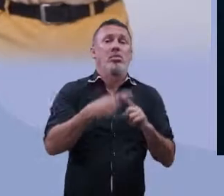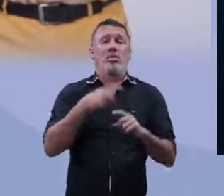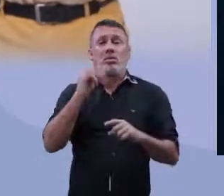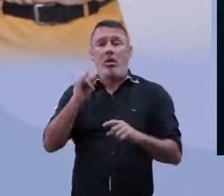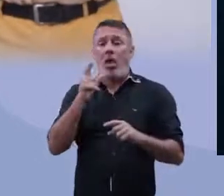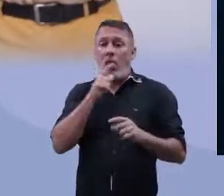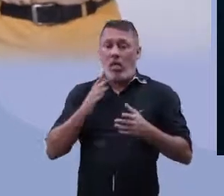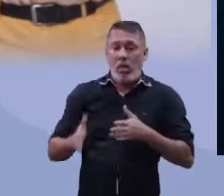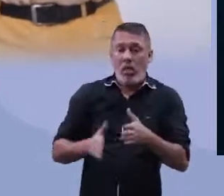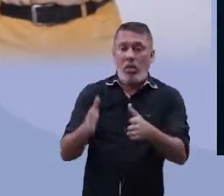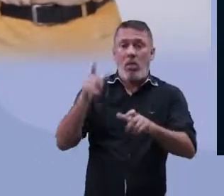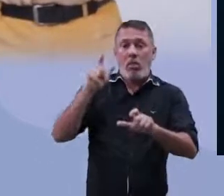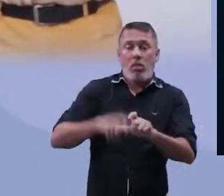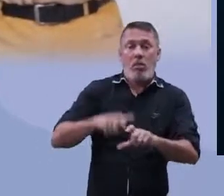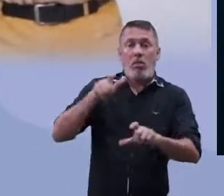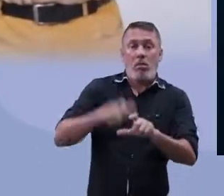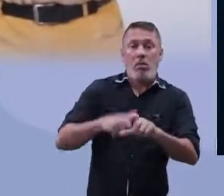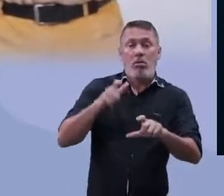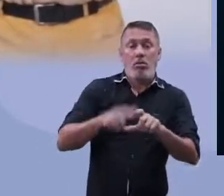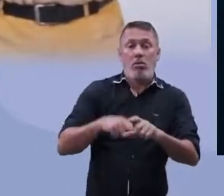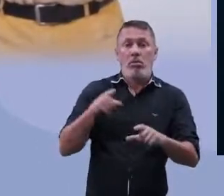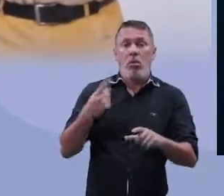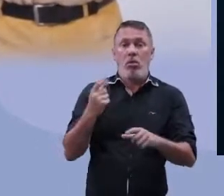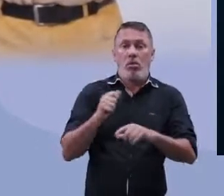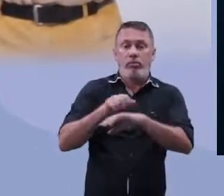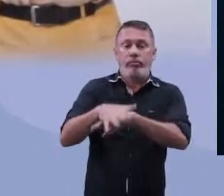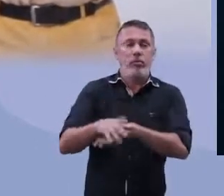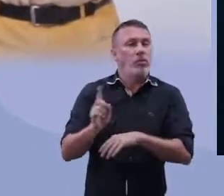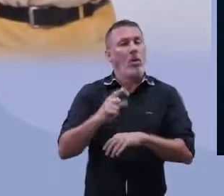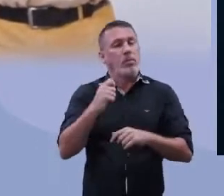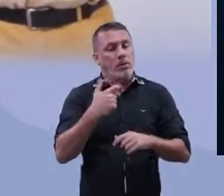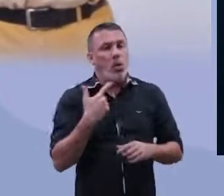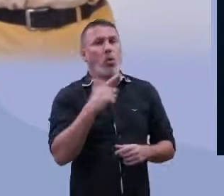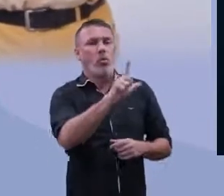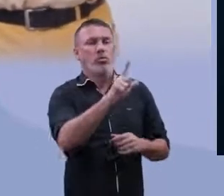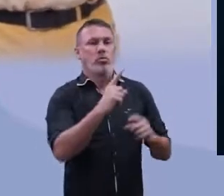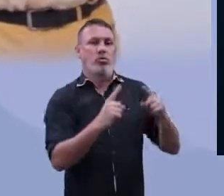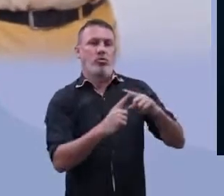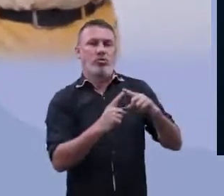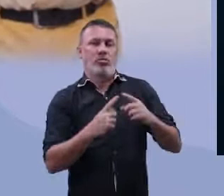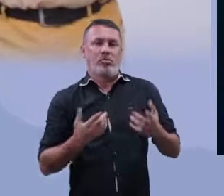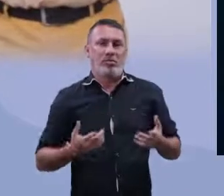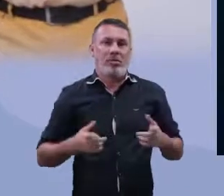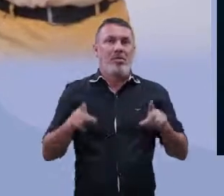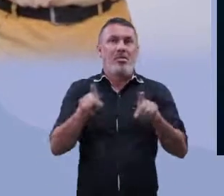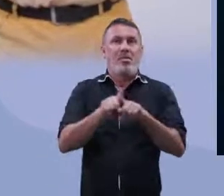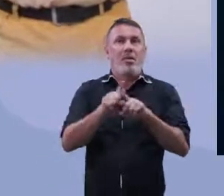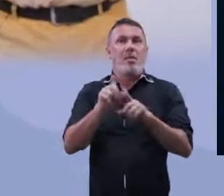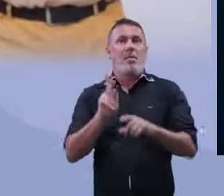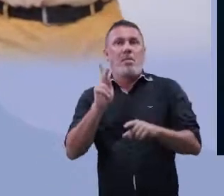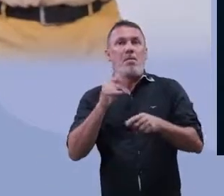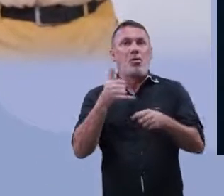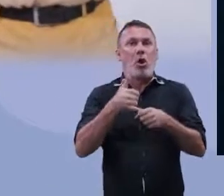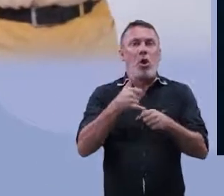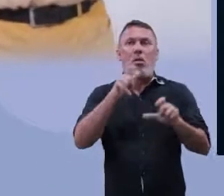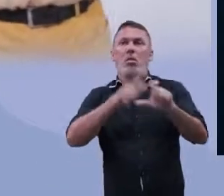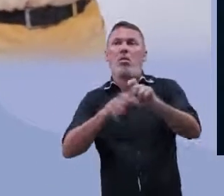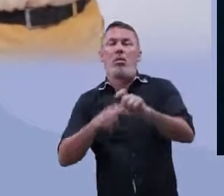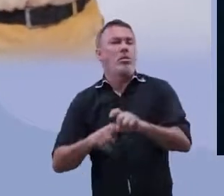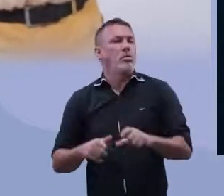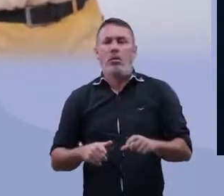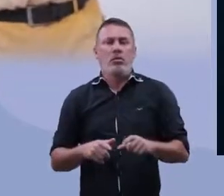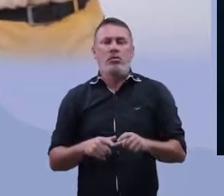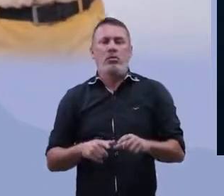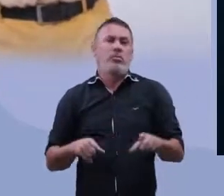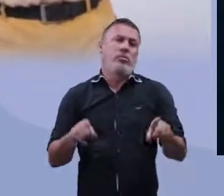depender apenas piamente, né, de fontes não renováveis, como, né, os derivados do petróleo, assim como também